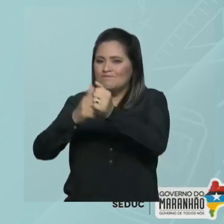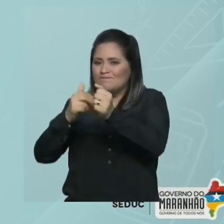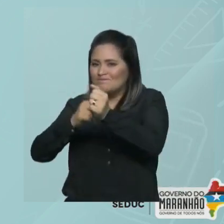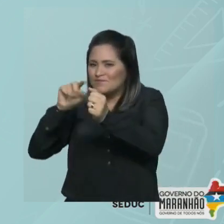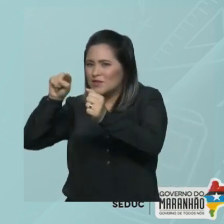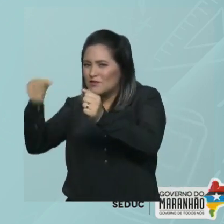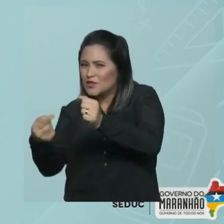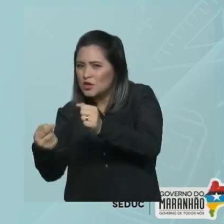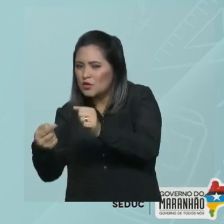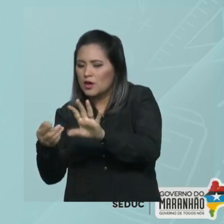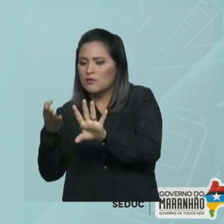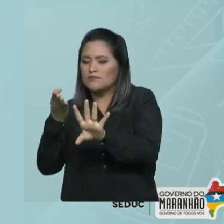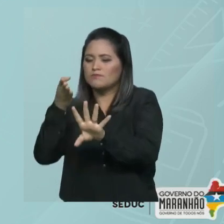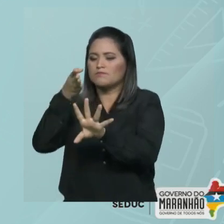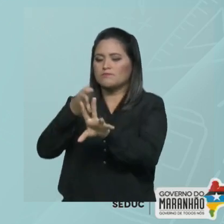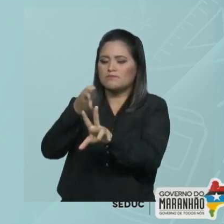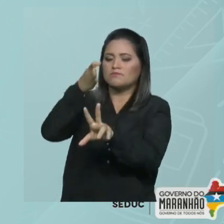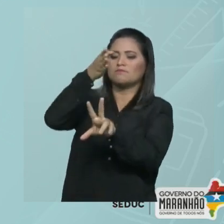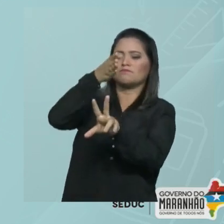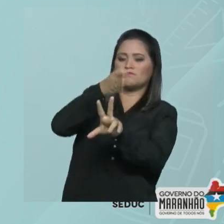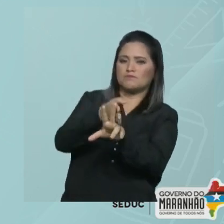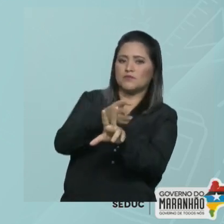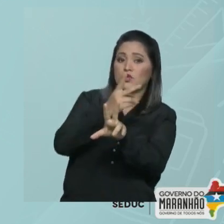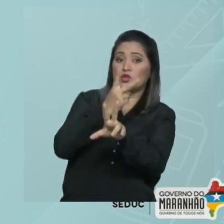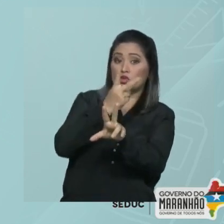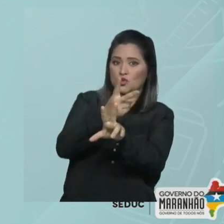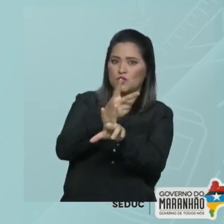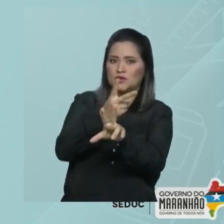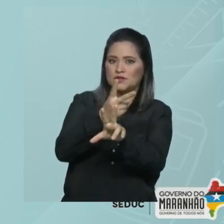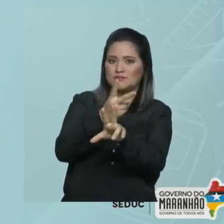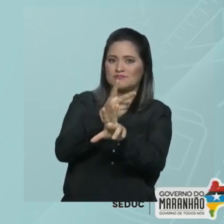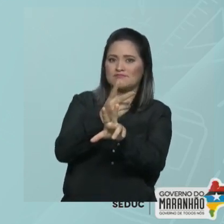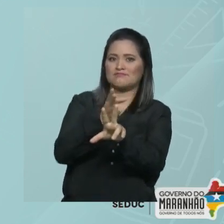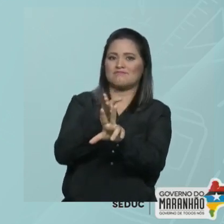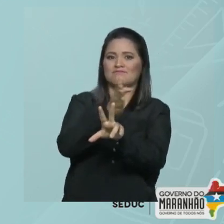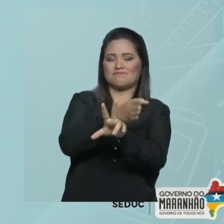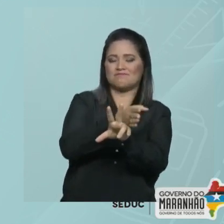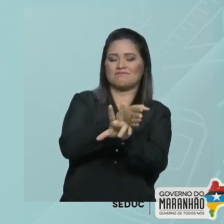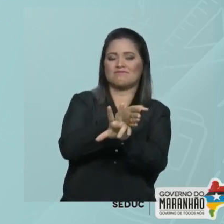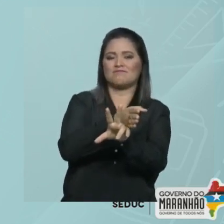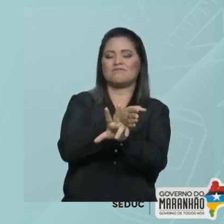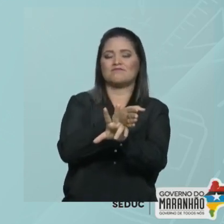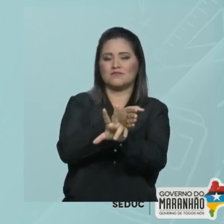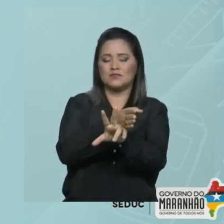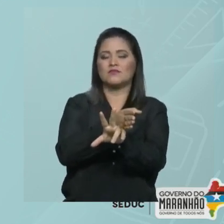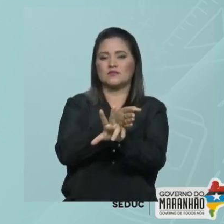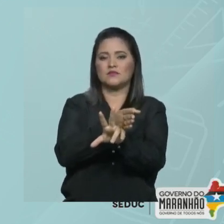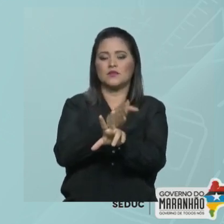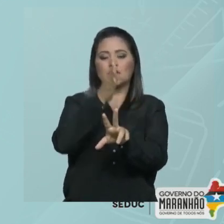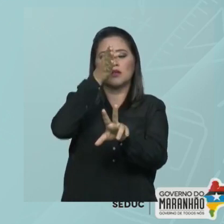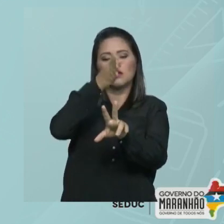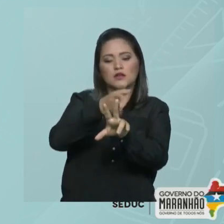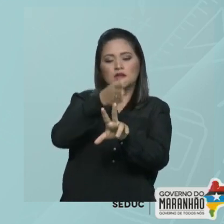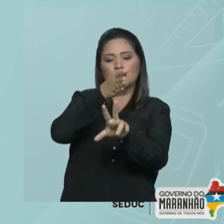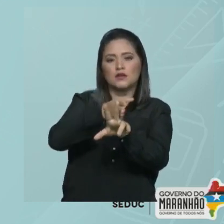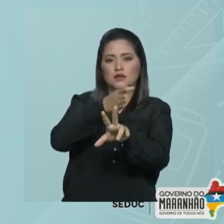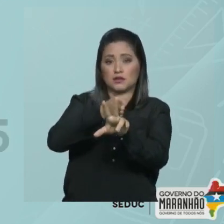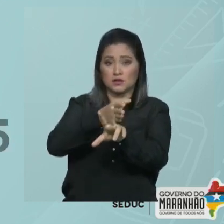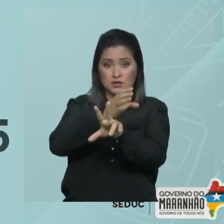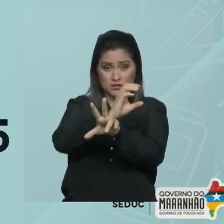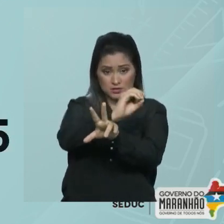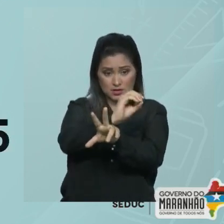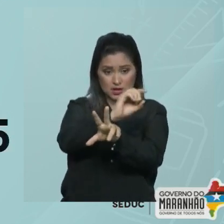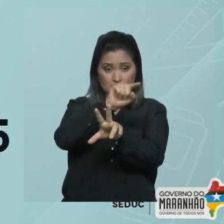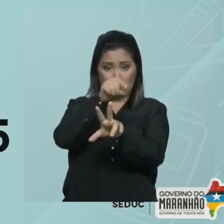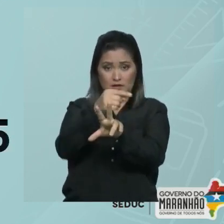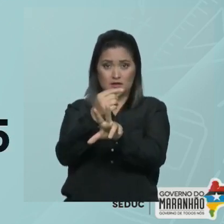desloco duas casas para a esquerda. Uma, duas. Vai ficar entre o 0 e o 3.